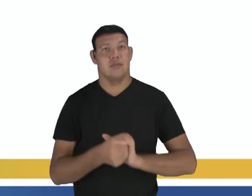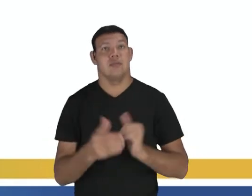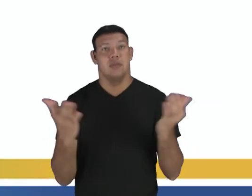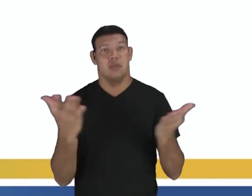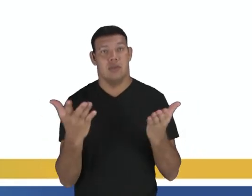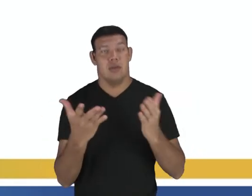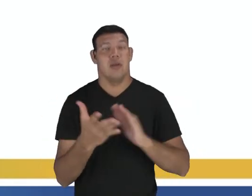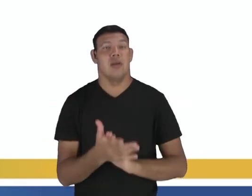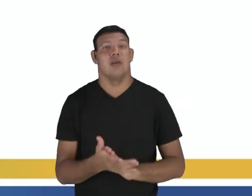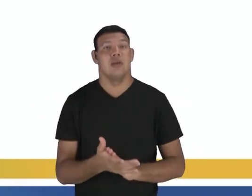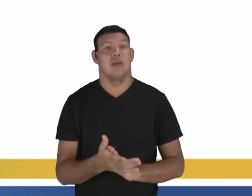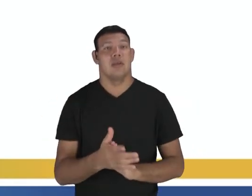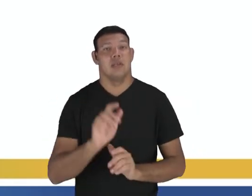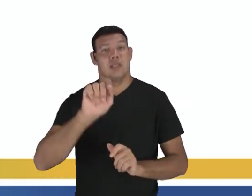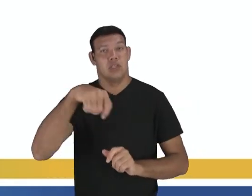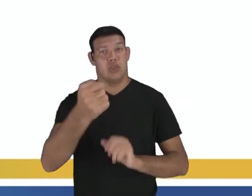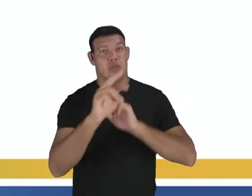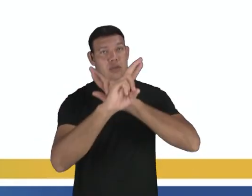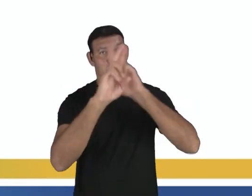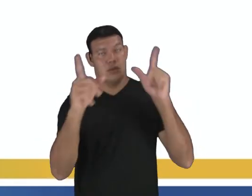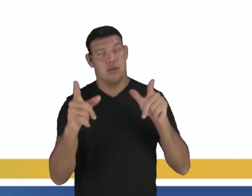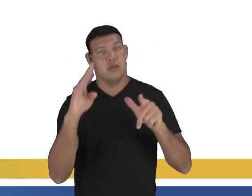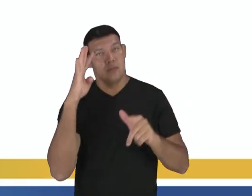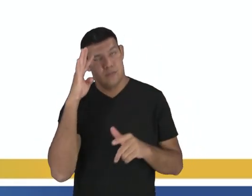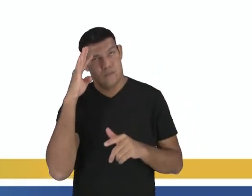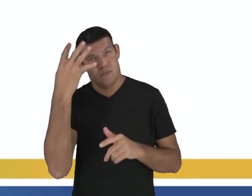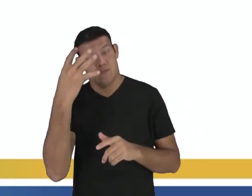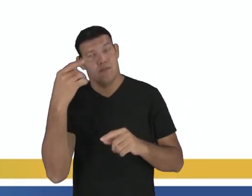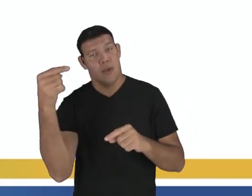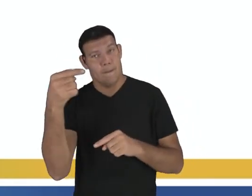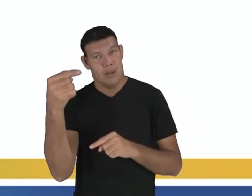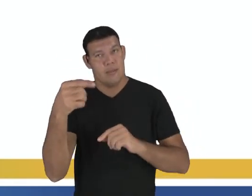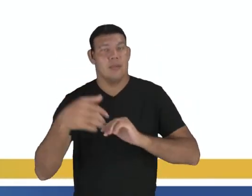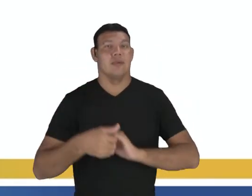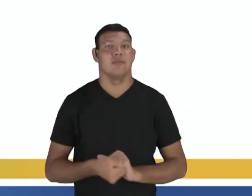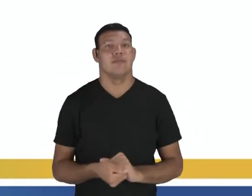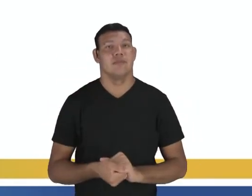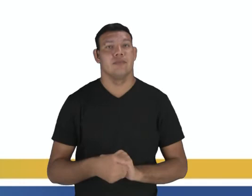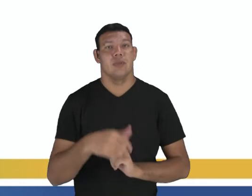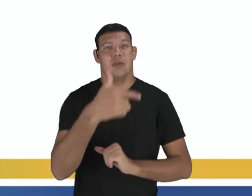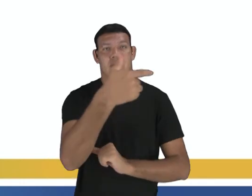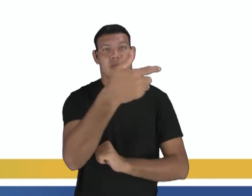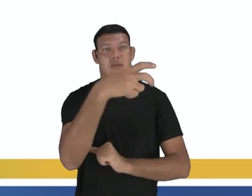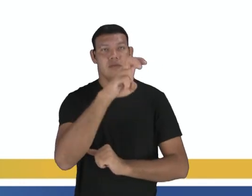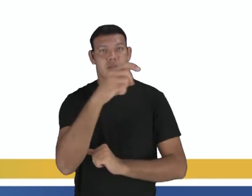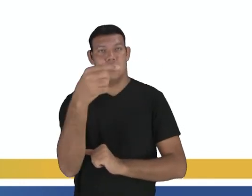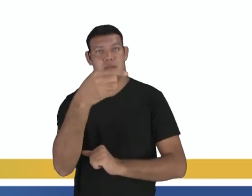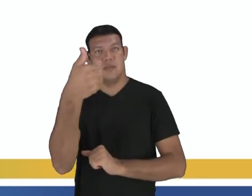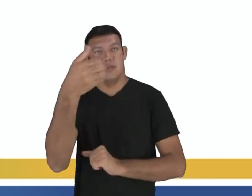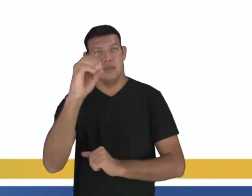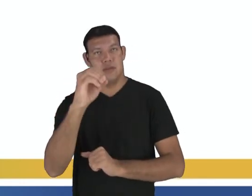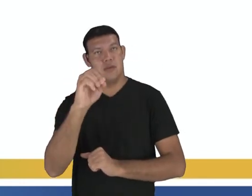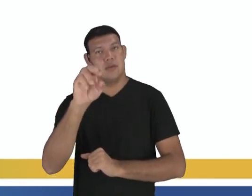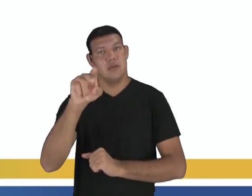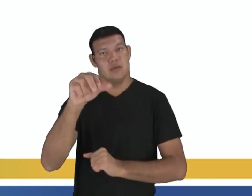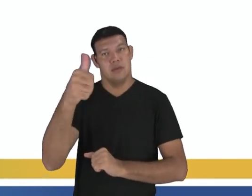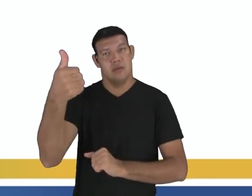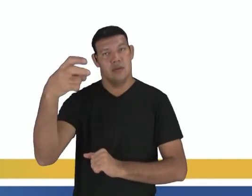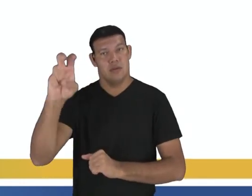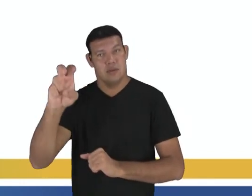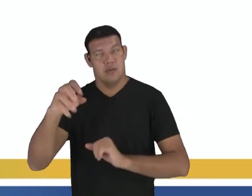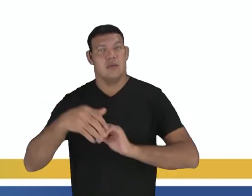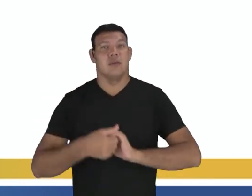uma multiplicação de sinais diferentes, o resultado vai ser negativo. Então, eu tenho 25 menos 10, que vai ser igual